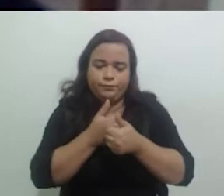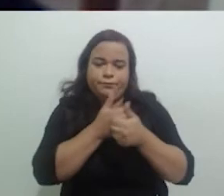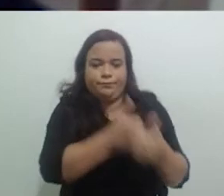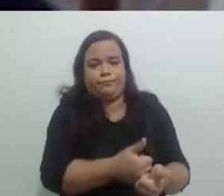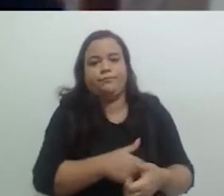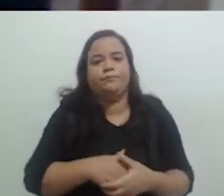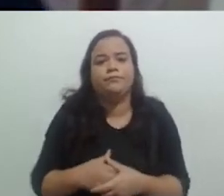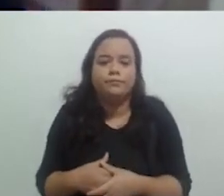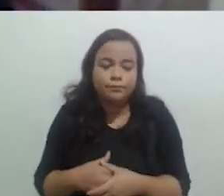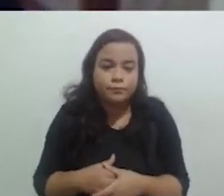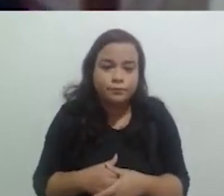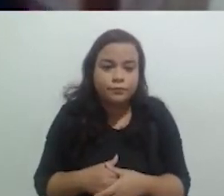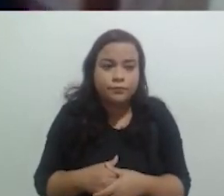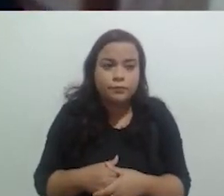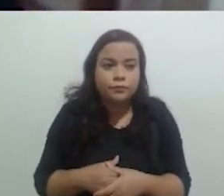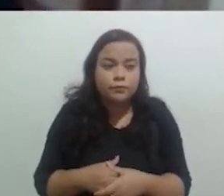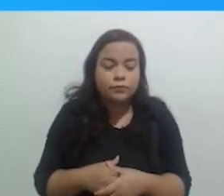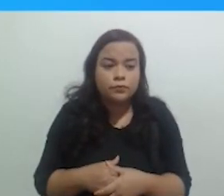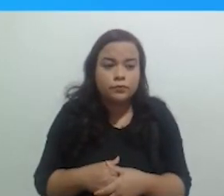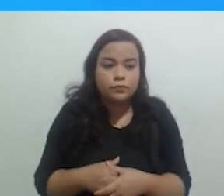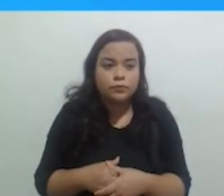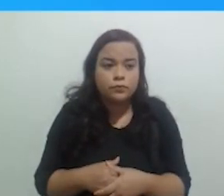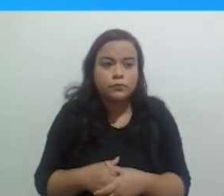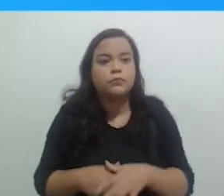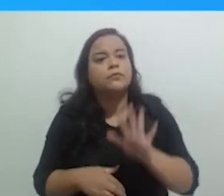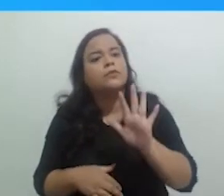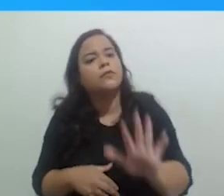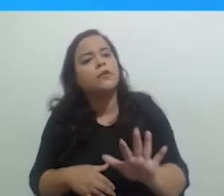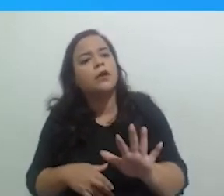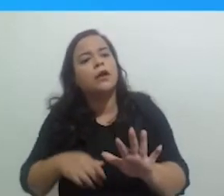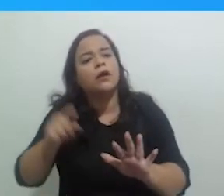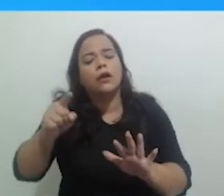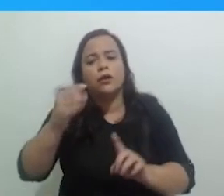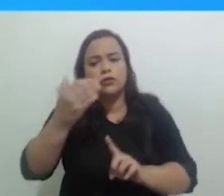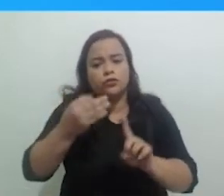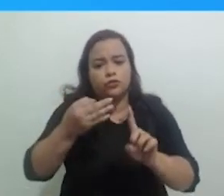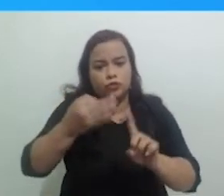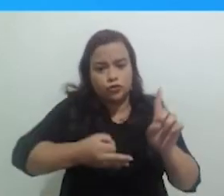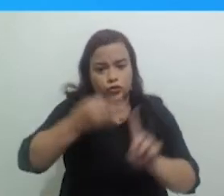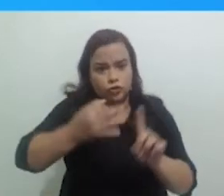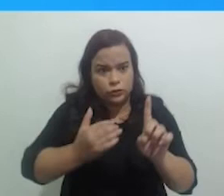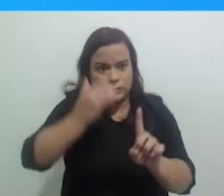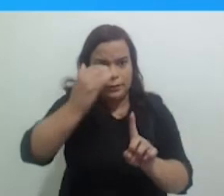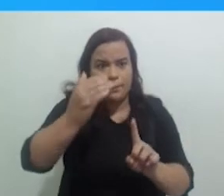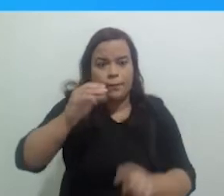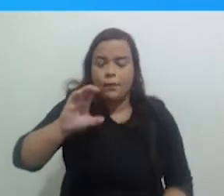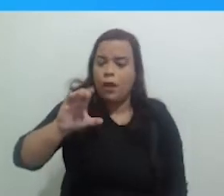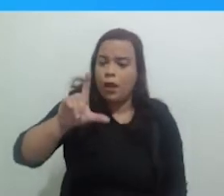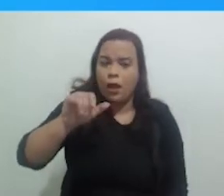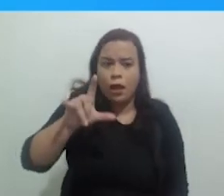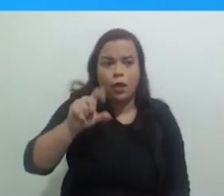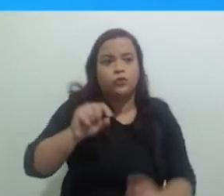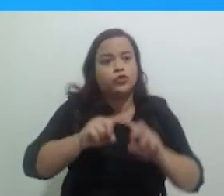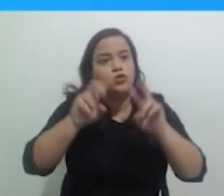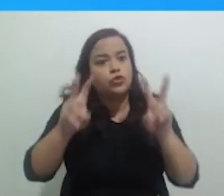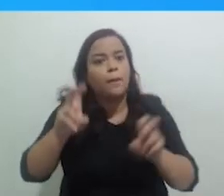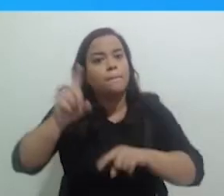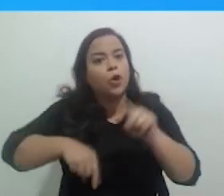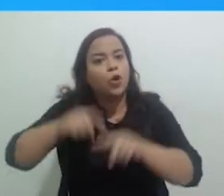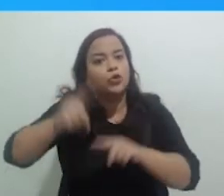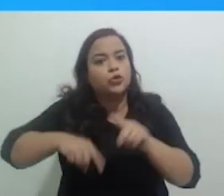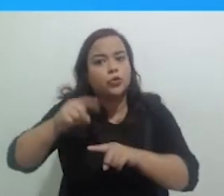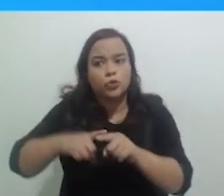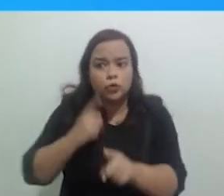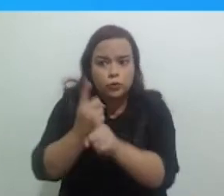formada com o voto do desembargador Cornélio. Eu adiro ao voto dele. O desembargador Cláudio, Vossa Excelência fala com relação ao produto apreendido. Exatamente. Foi Loló, né? Está escrito,